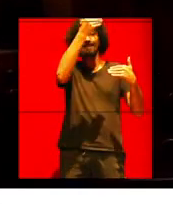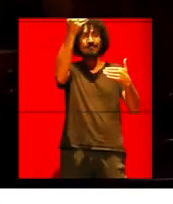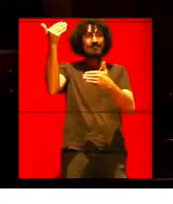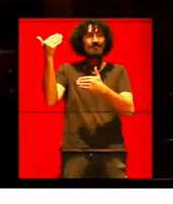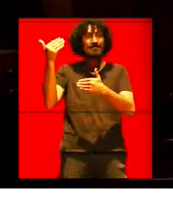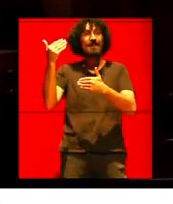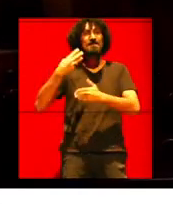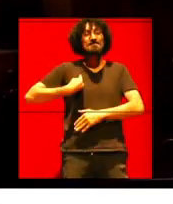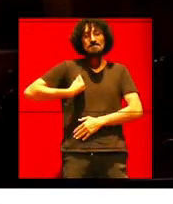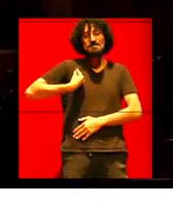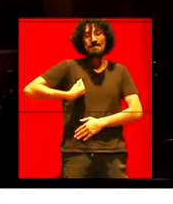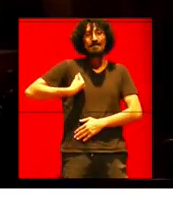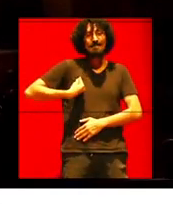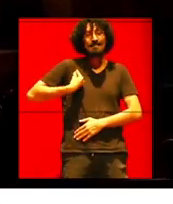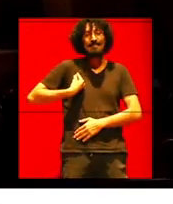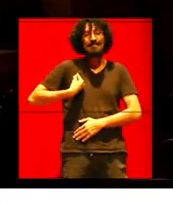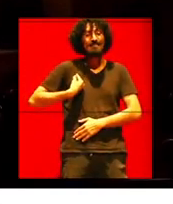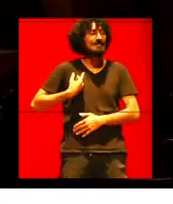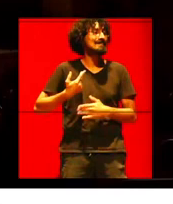Espero que tenham.